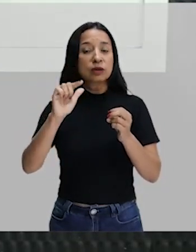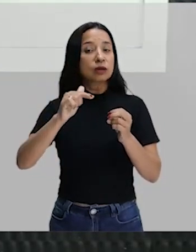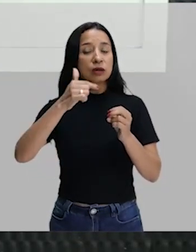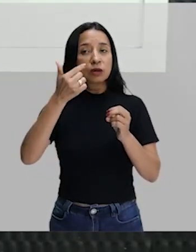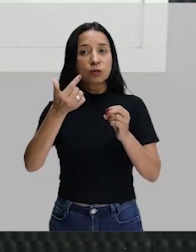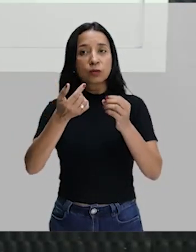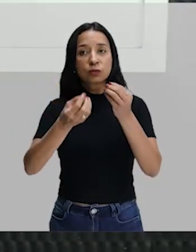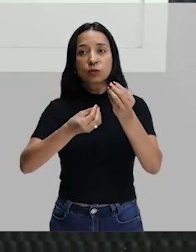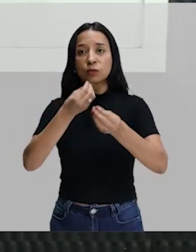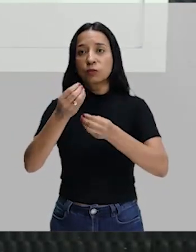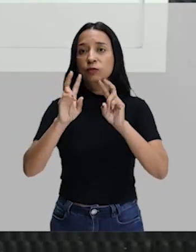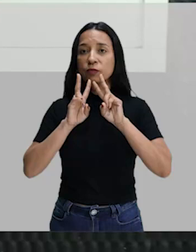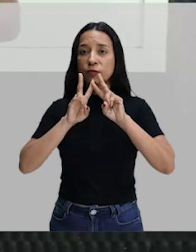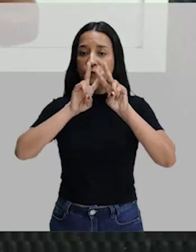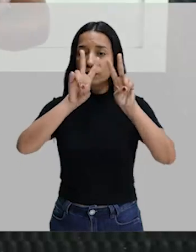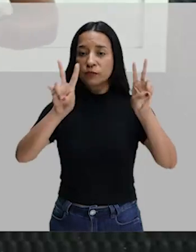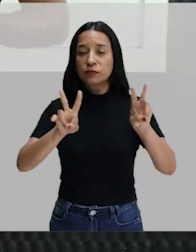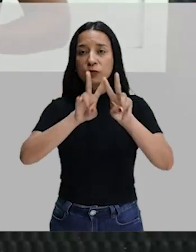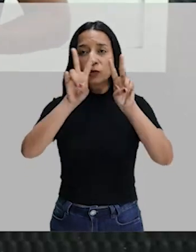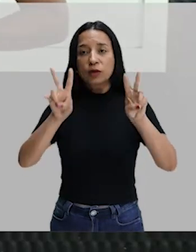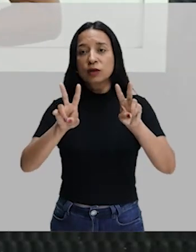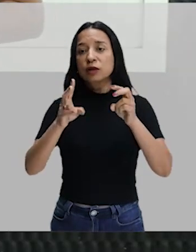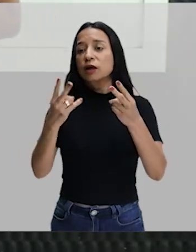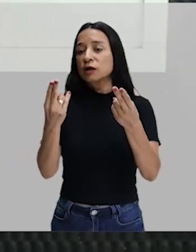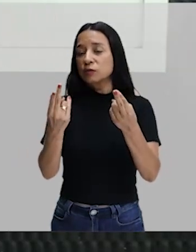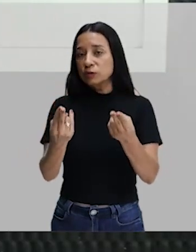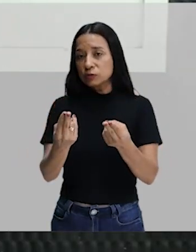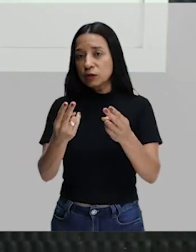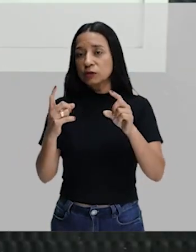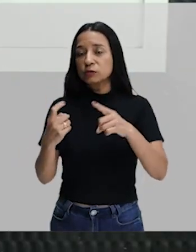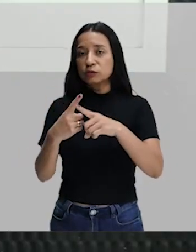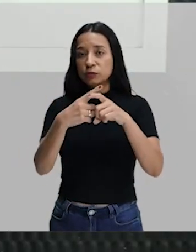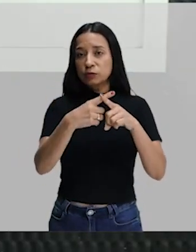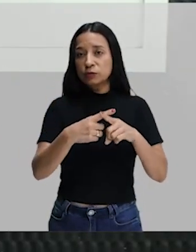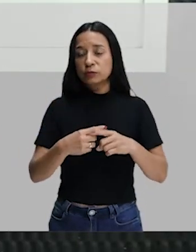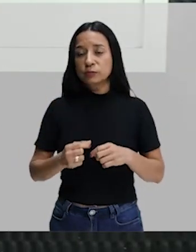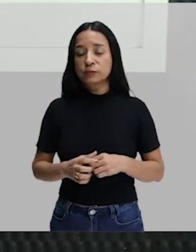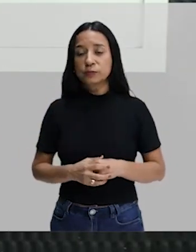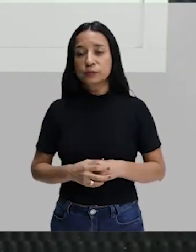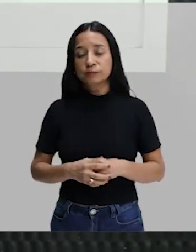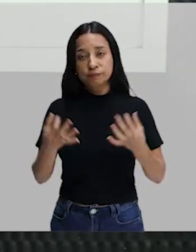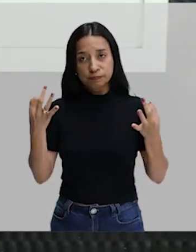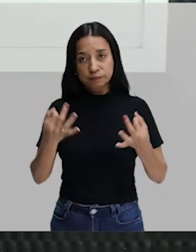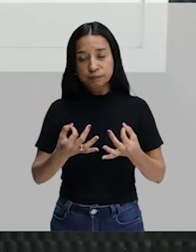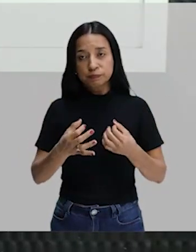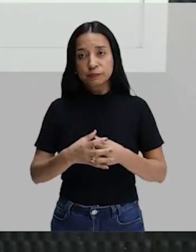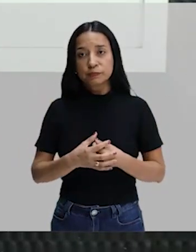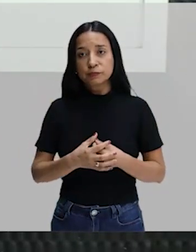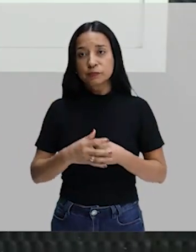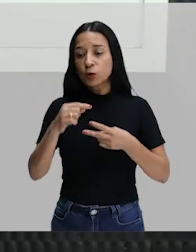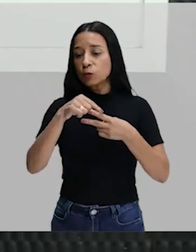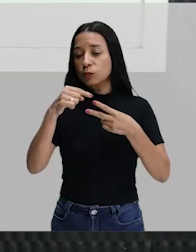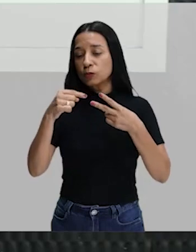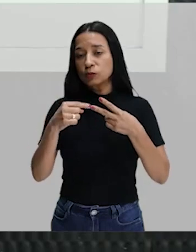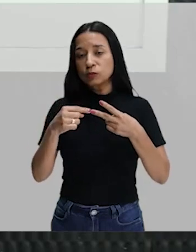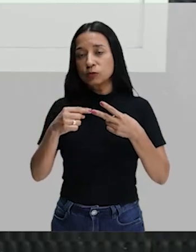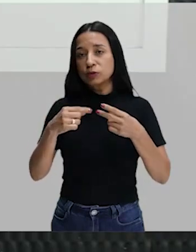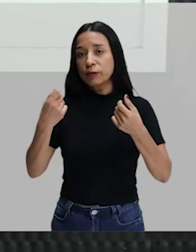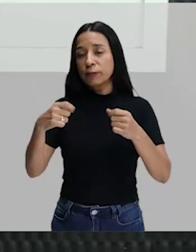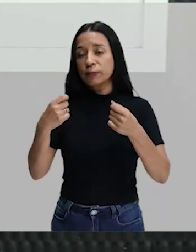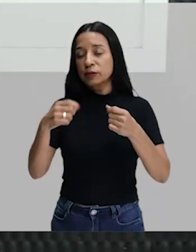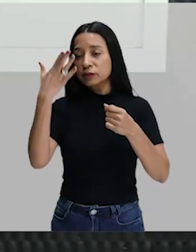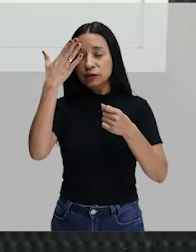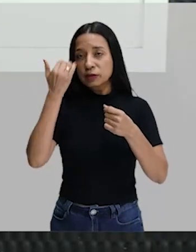outra forma de você visualizar a identidade entre dois polinômios. Certinho? Então, duas coisas que você tem que